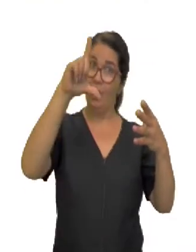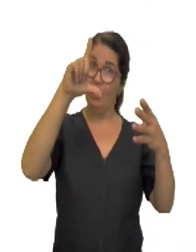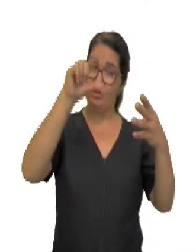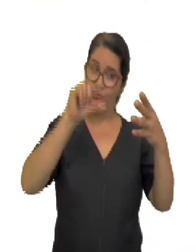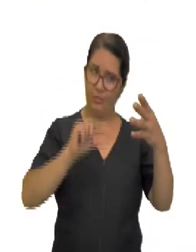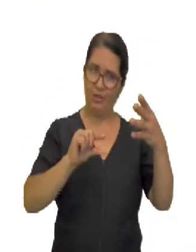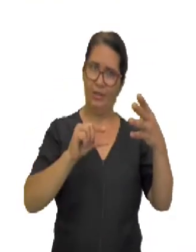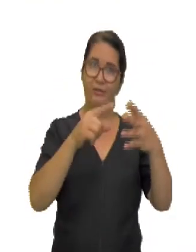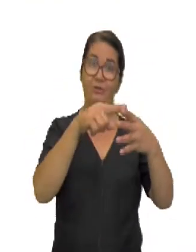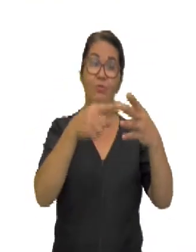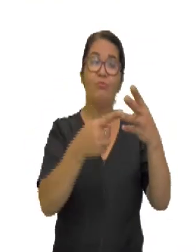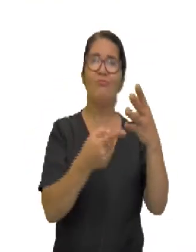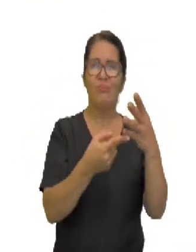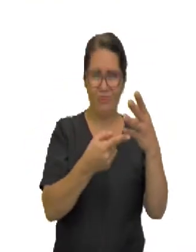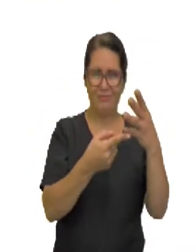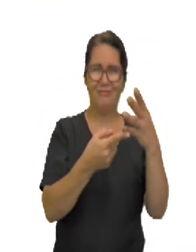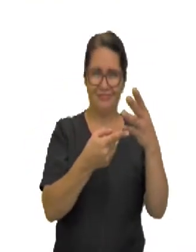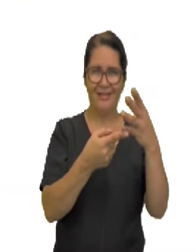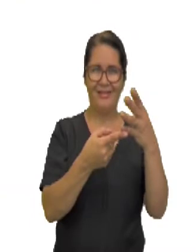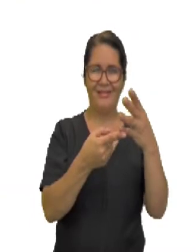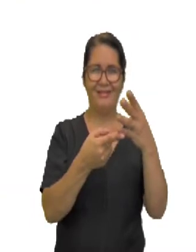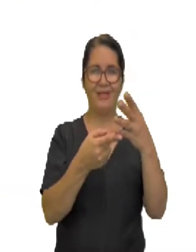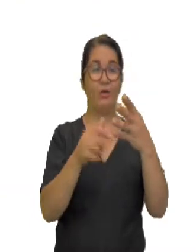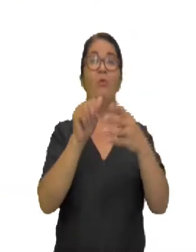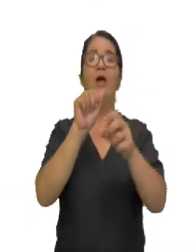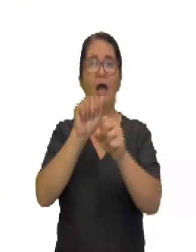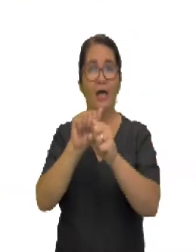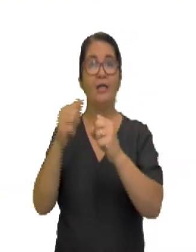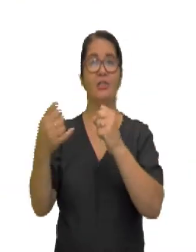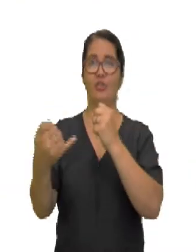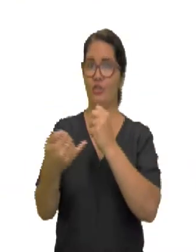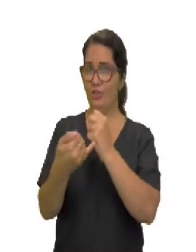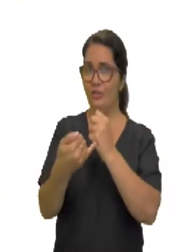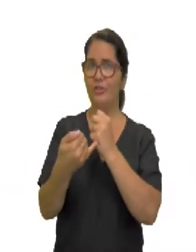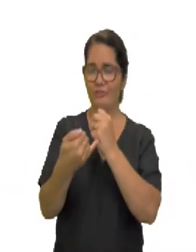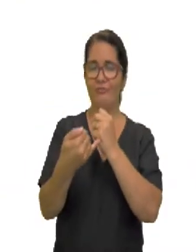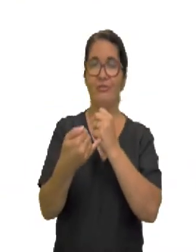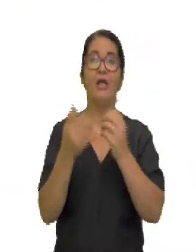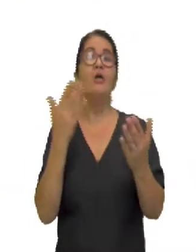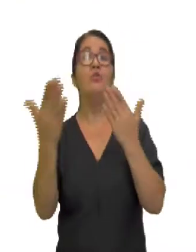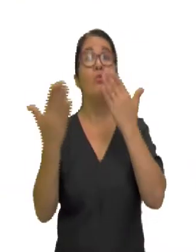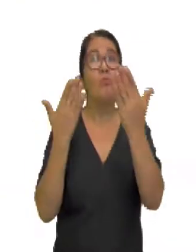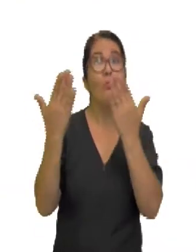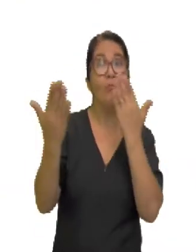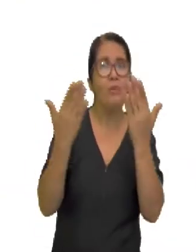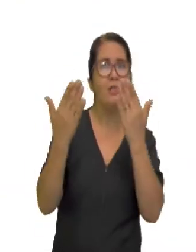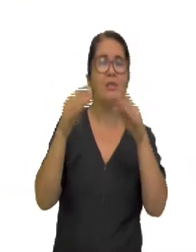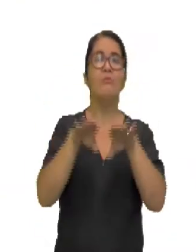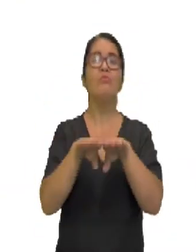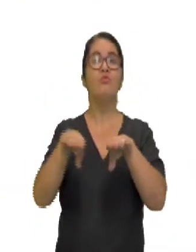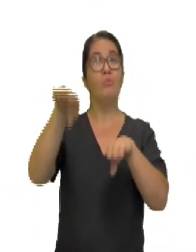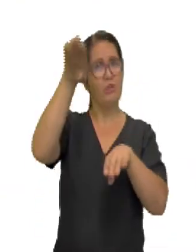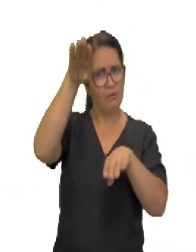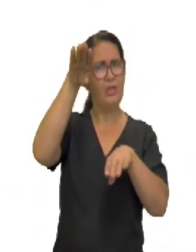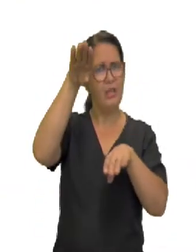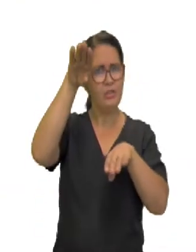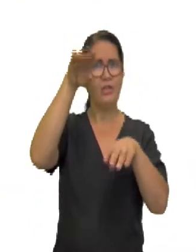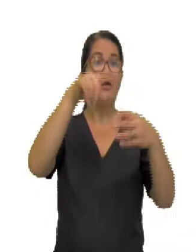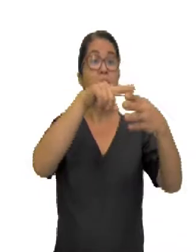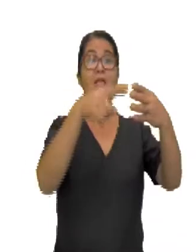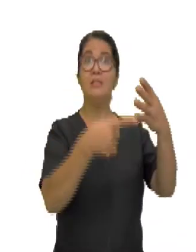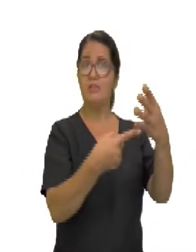diferentes. Para usar esses 4 adjetivos em uma comparação de superioridade,